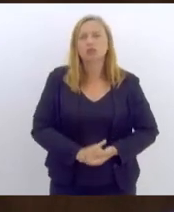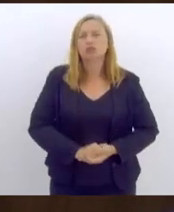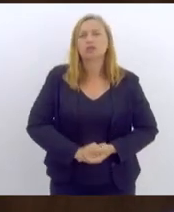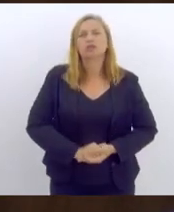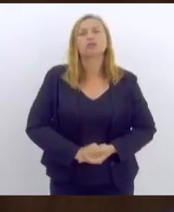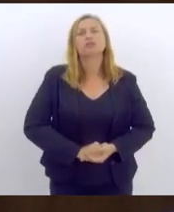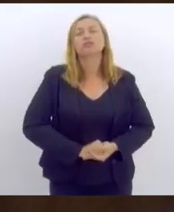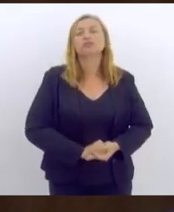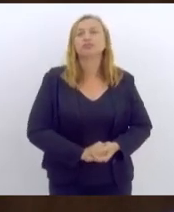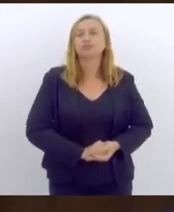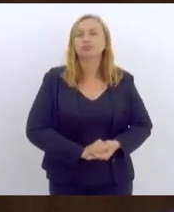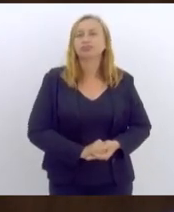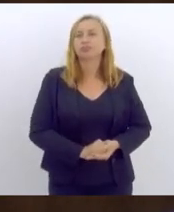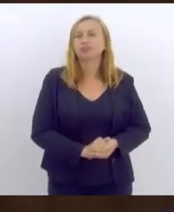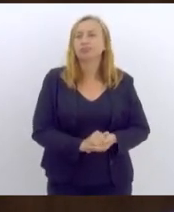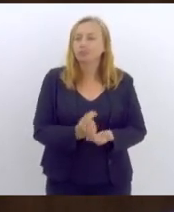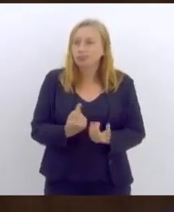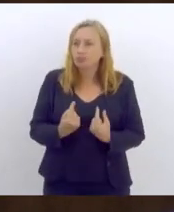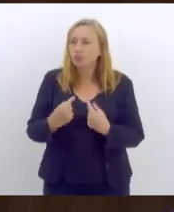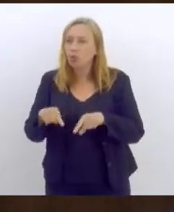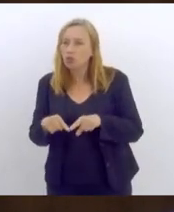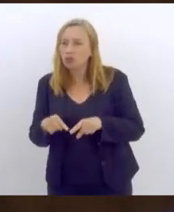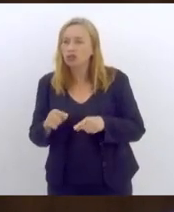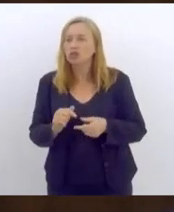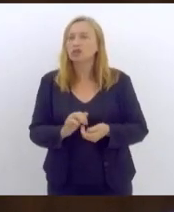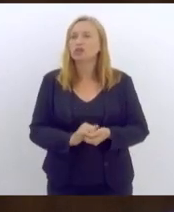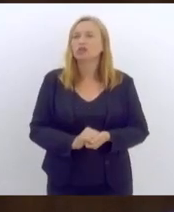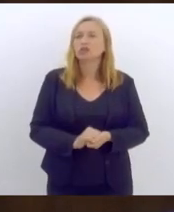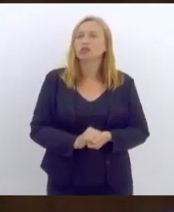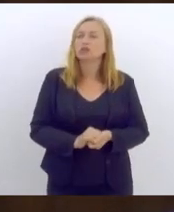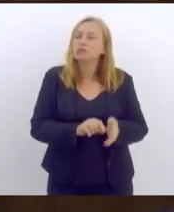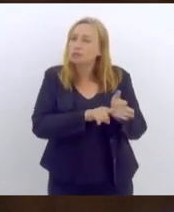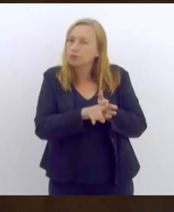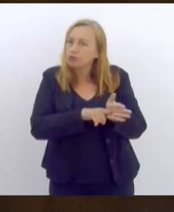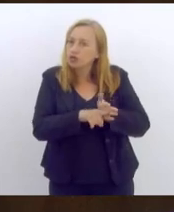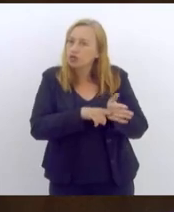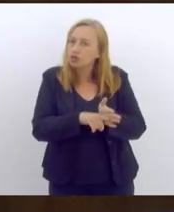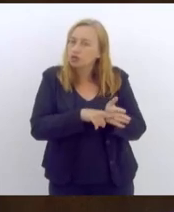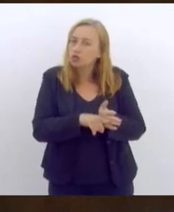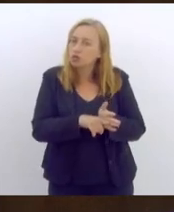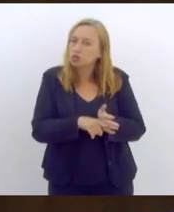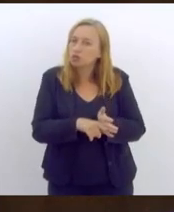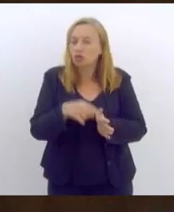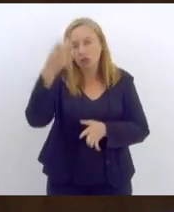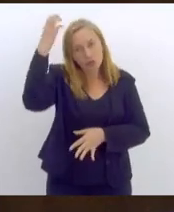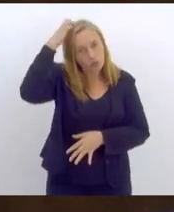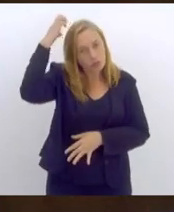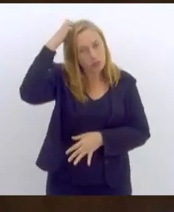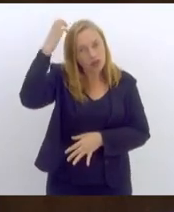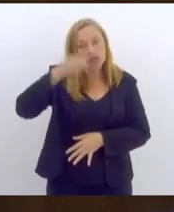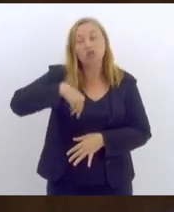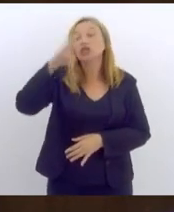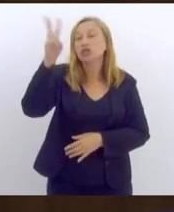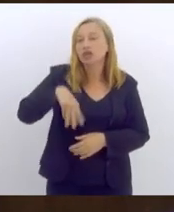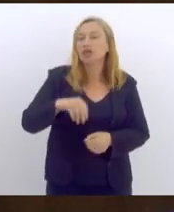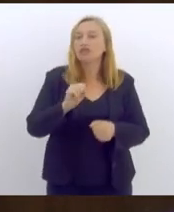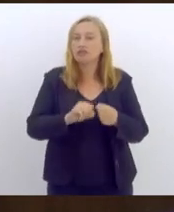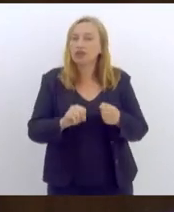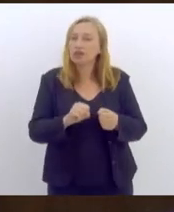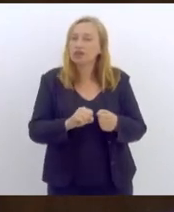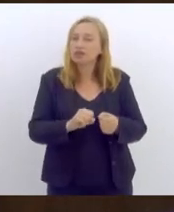ser combatido, tem que ser investigado e punido quem fez esse tipo de